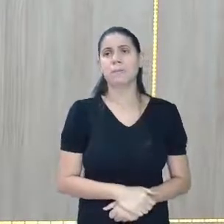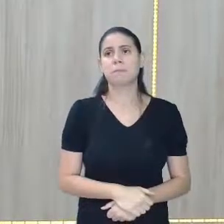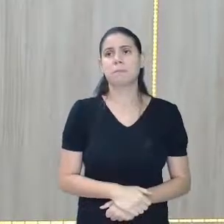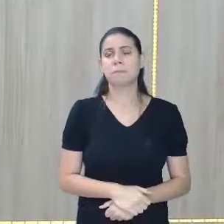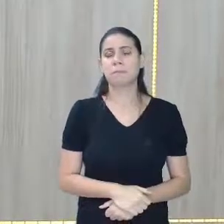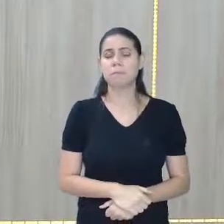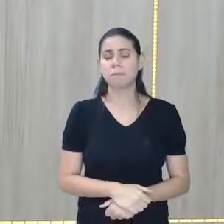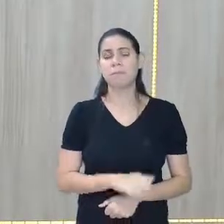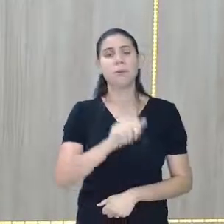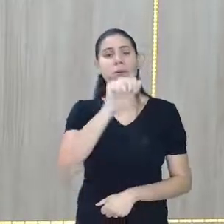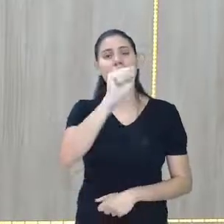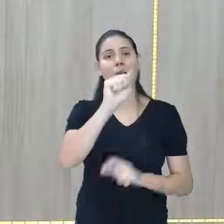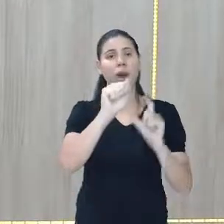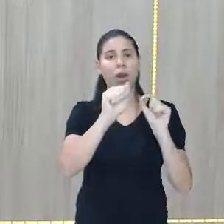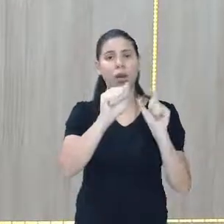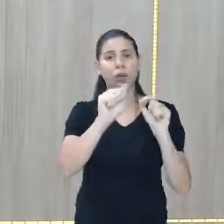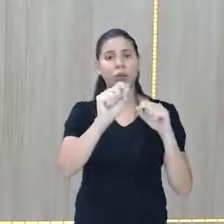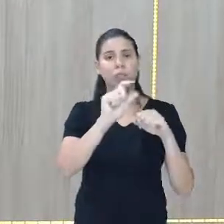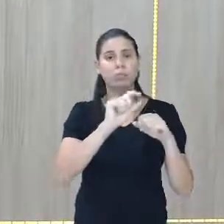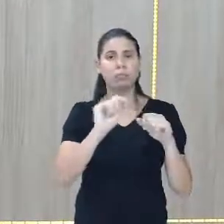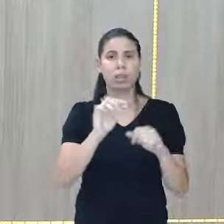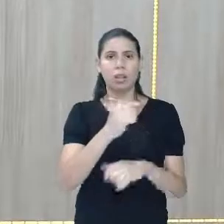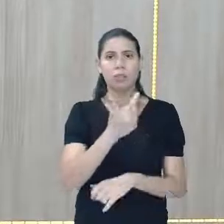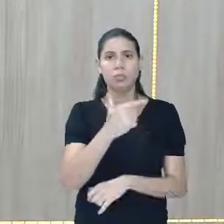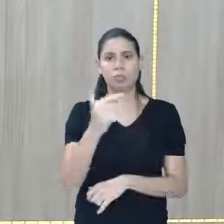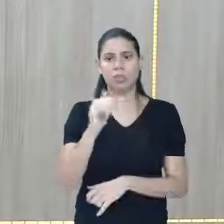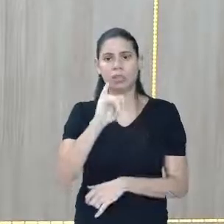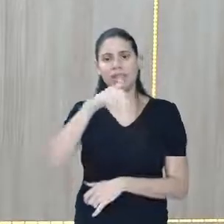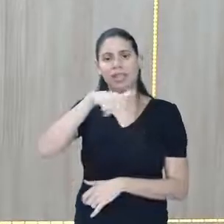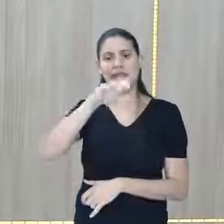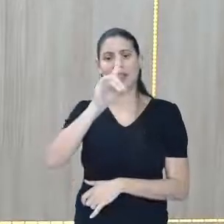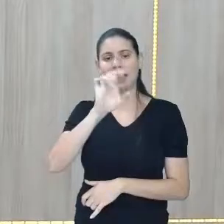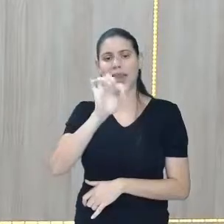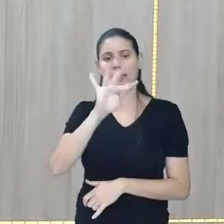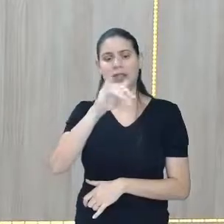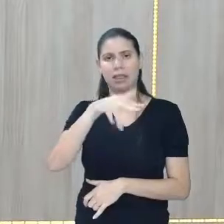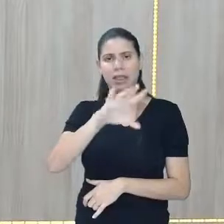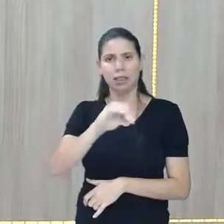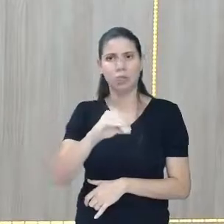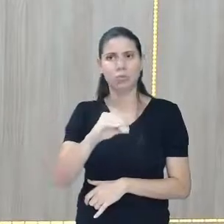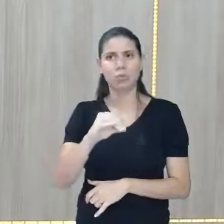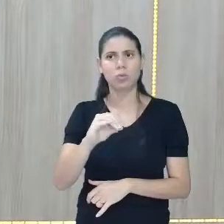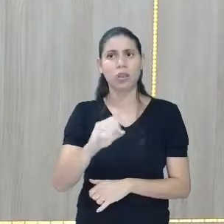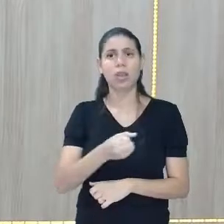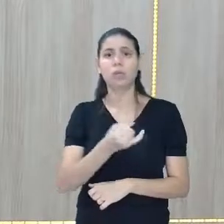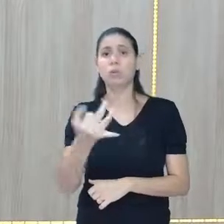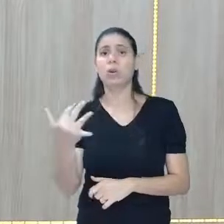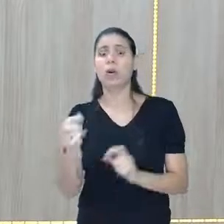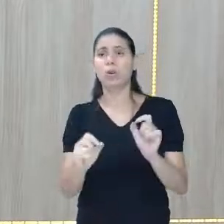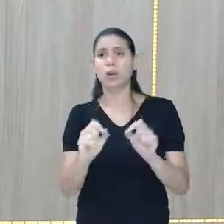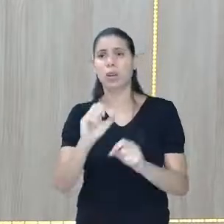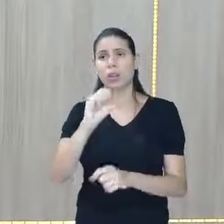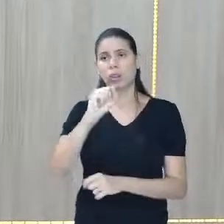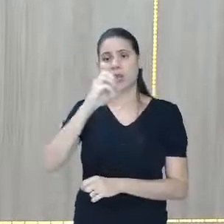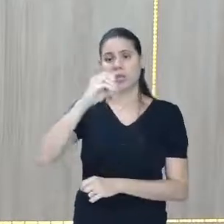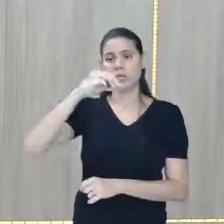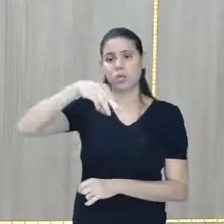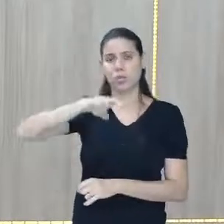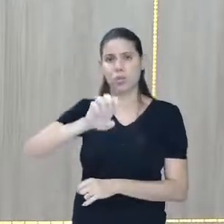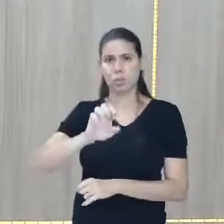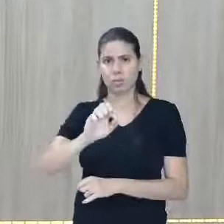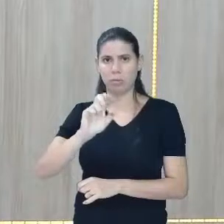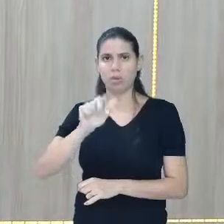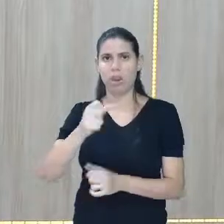A é um artigo indefinido, um ou uma, e o plural desse artigo indefinido vai ser some, que significa uns